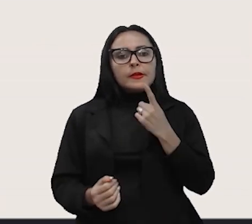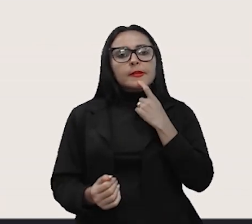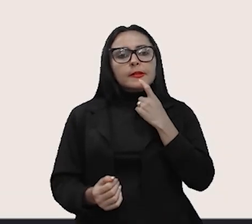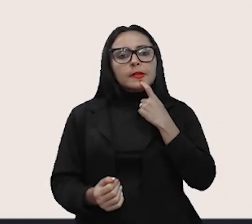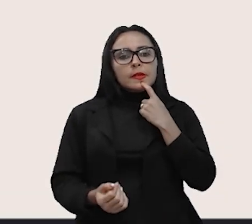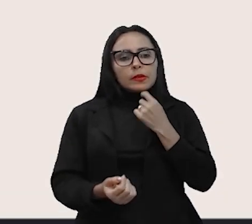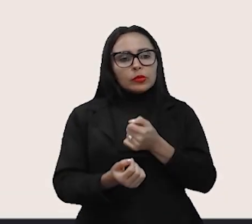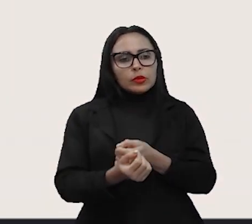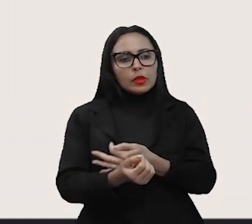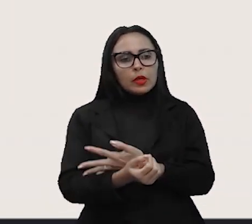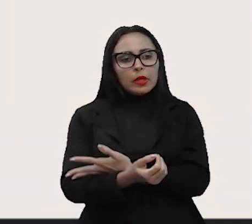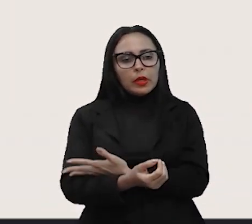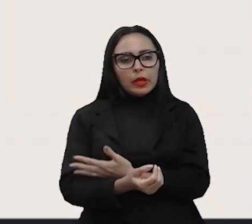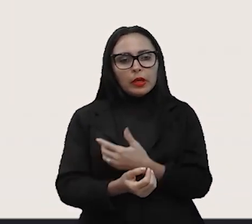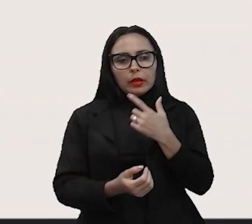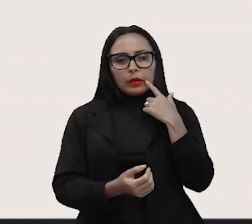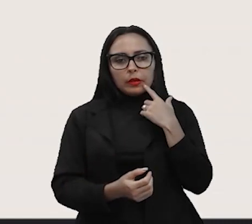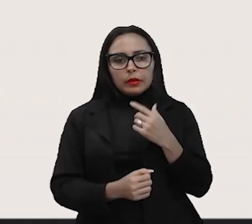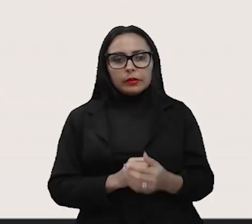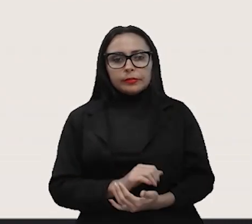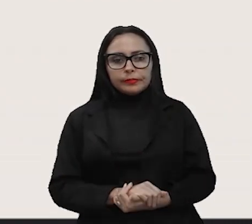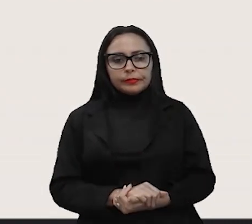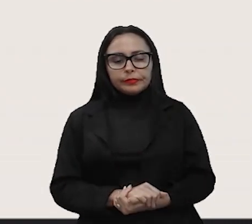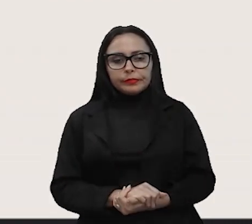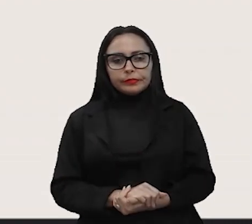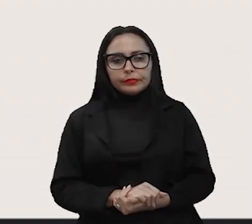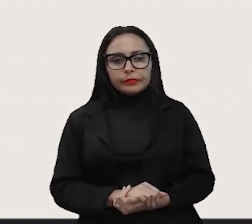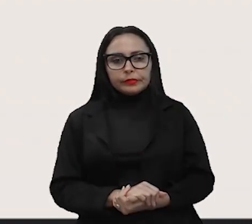a calcitonina.